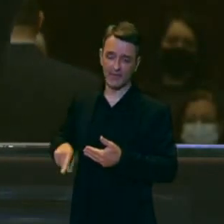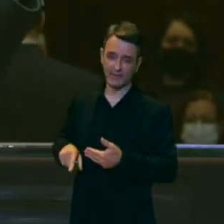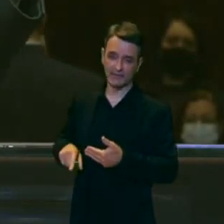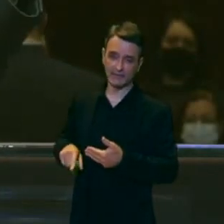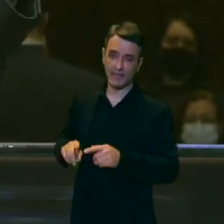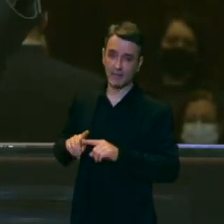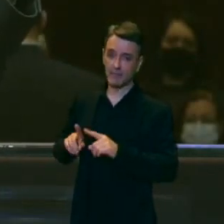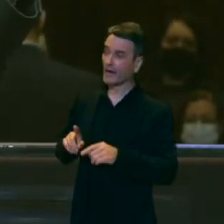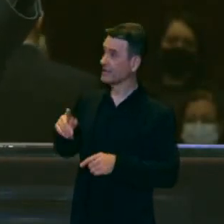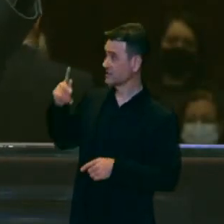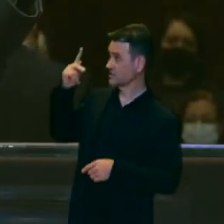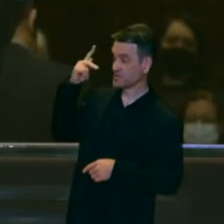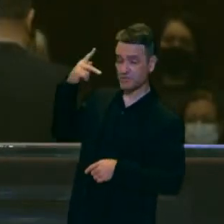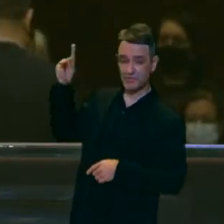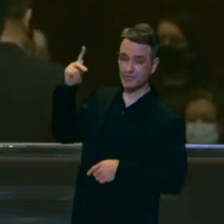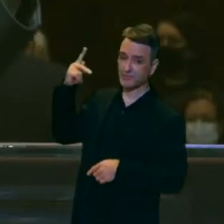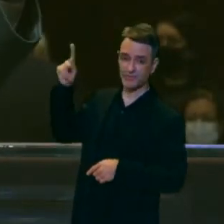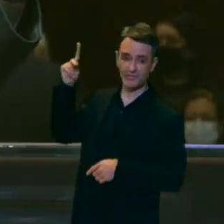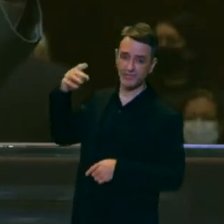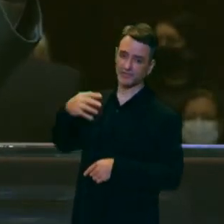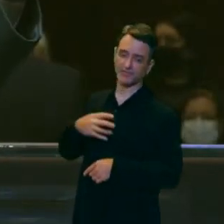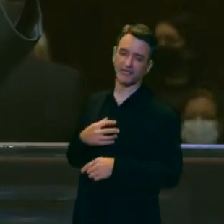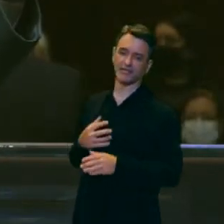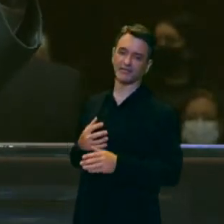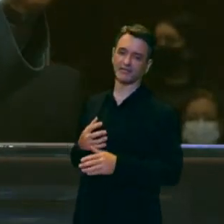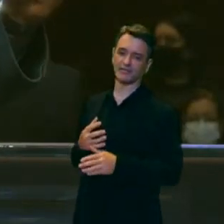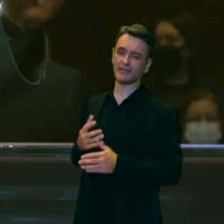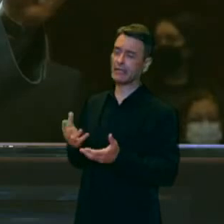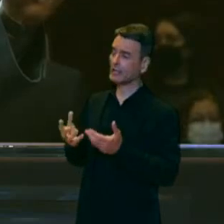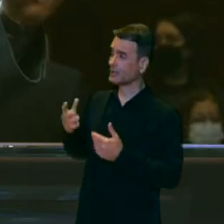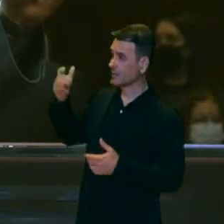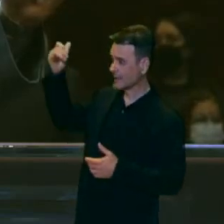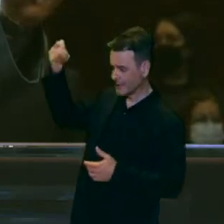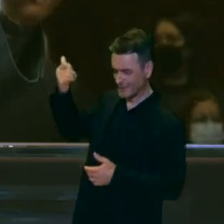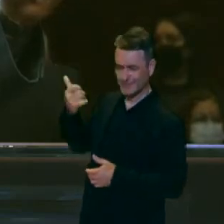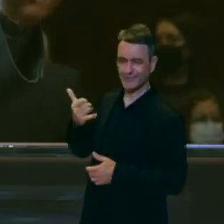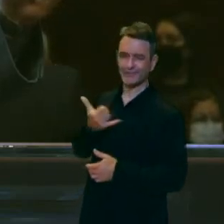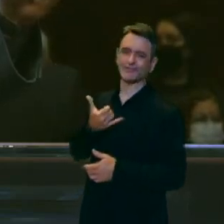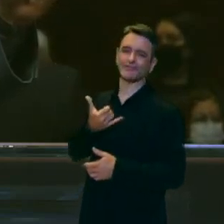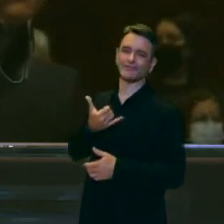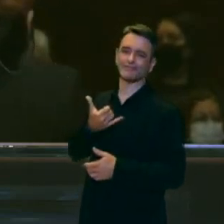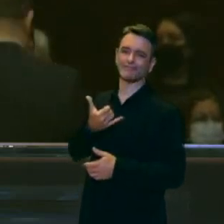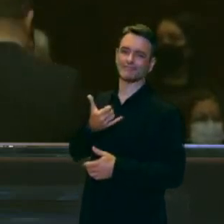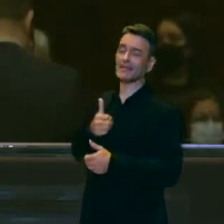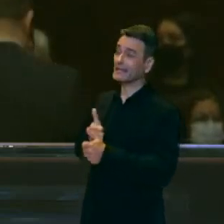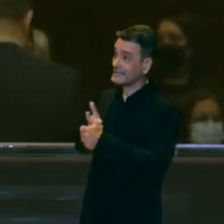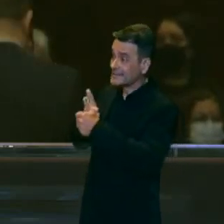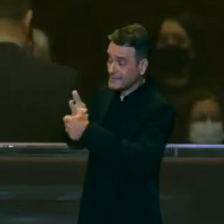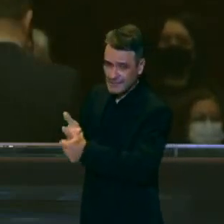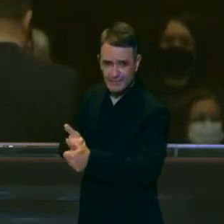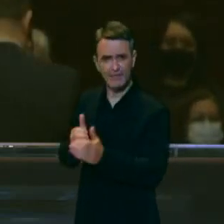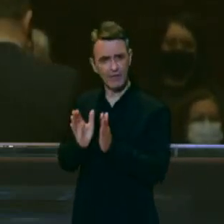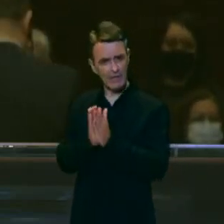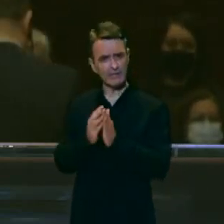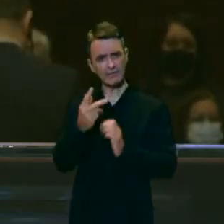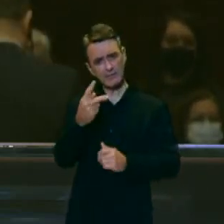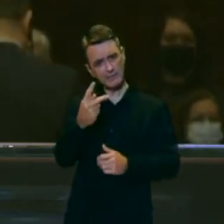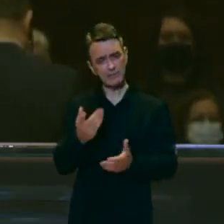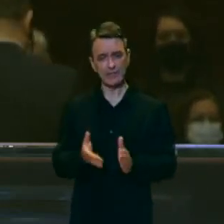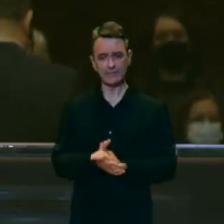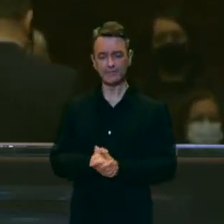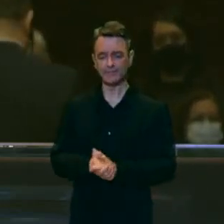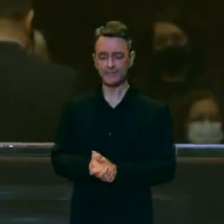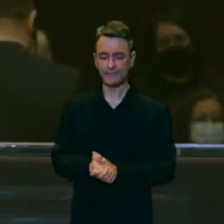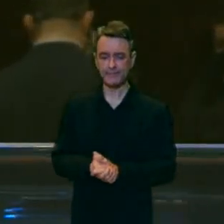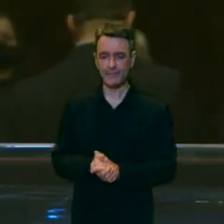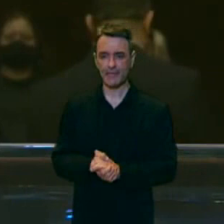ser do teu jeito. Eu quero ouvir a tua voz e seguir os teus passos. Faz a sua oração, tá?